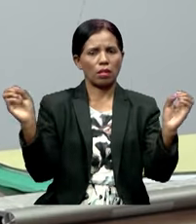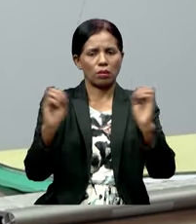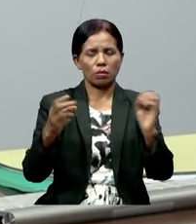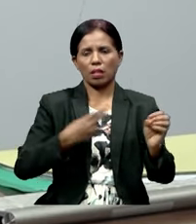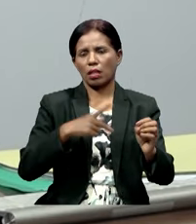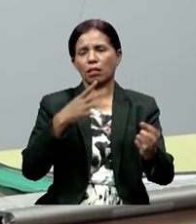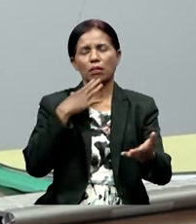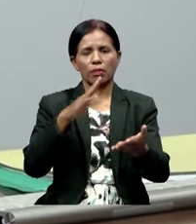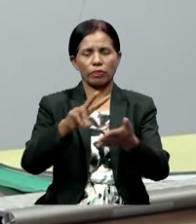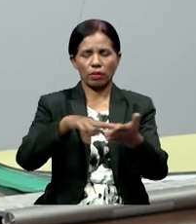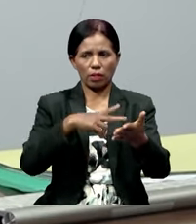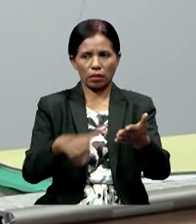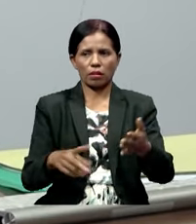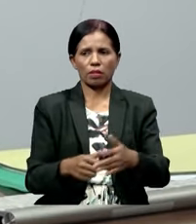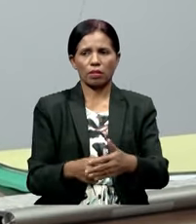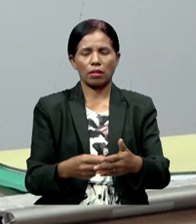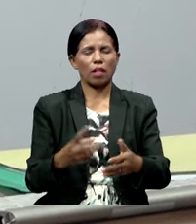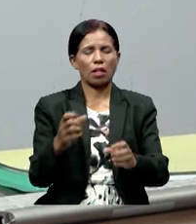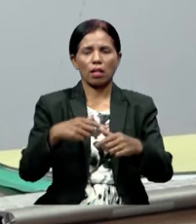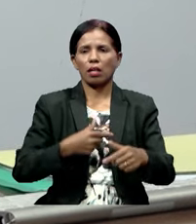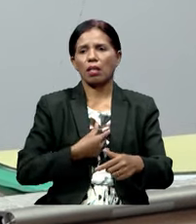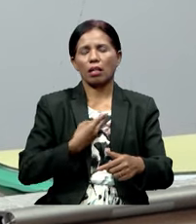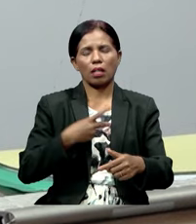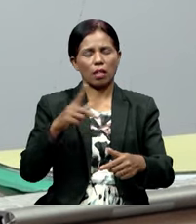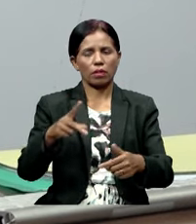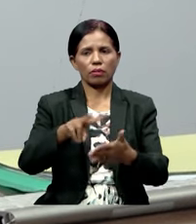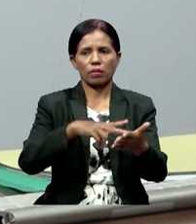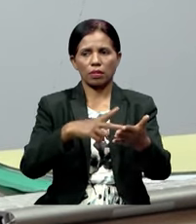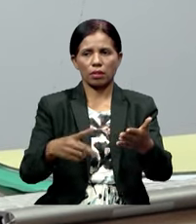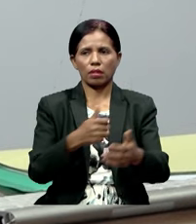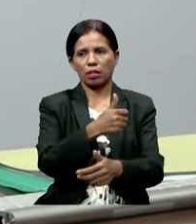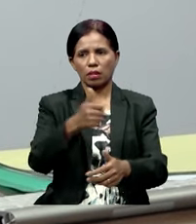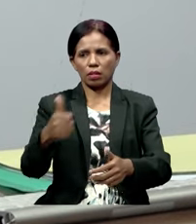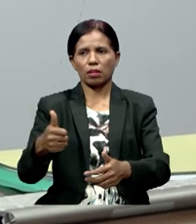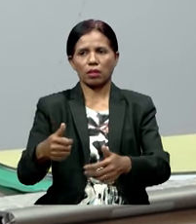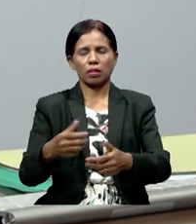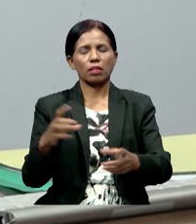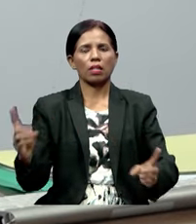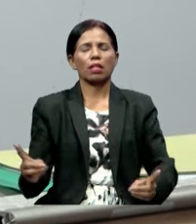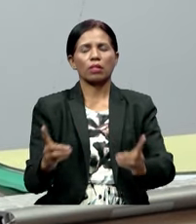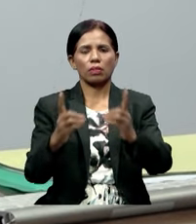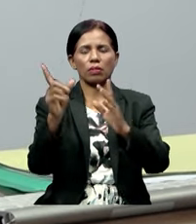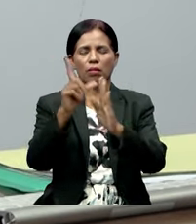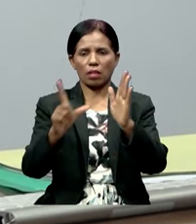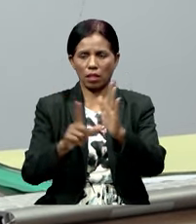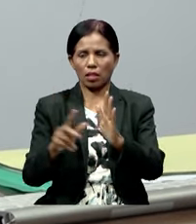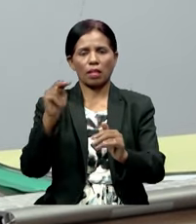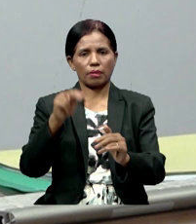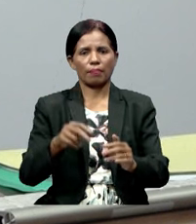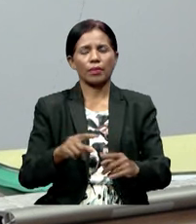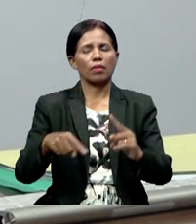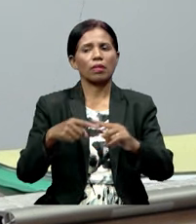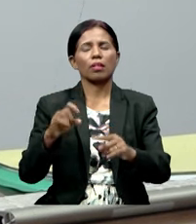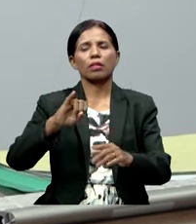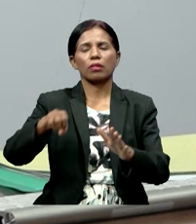iranbek violento. Halox iranbek violento contra a lei, né, tem que, e daí tem que ser a sua lei firafale, vai dar. O Angira